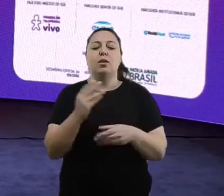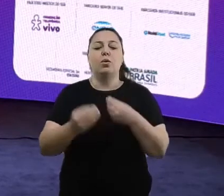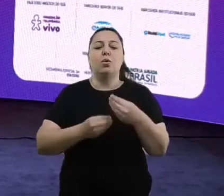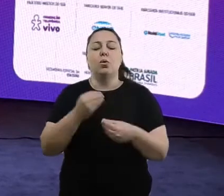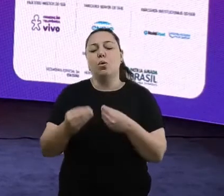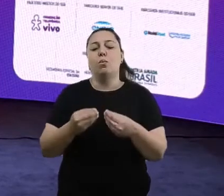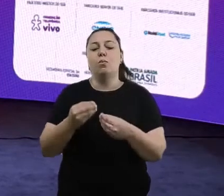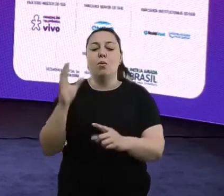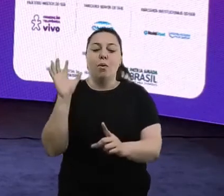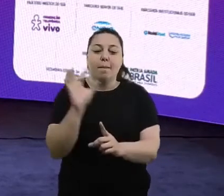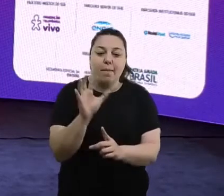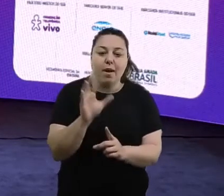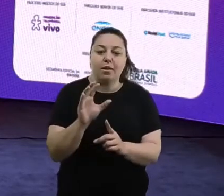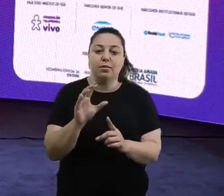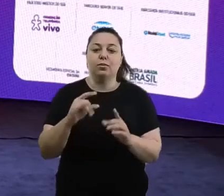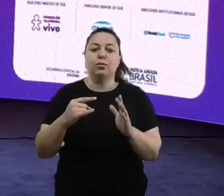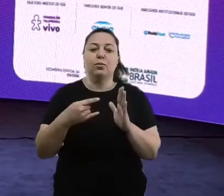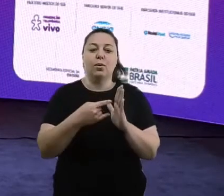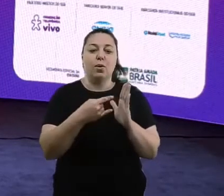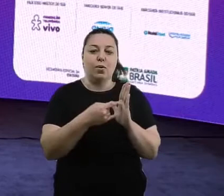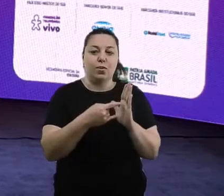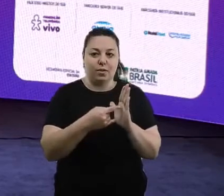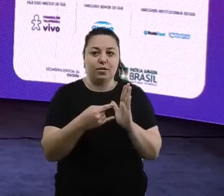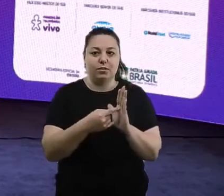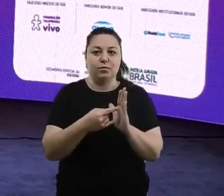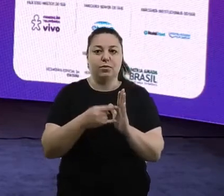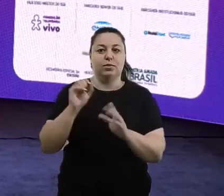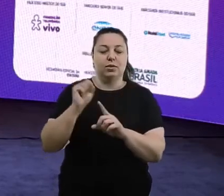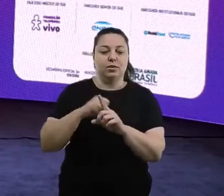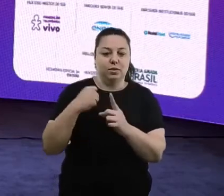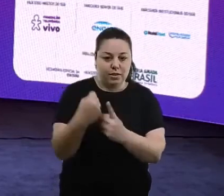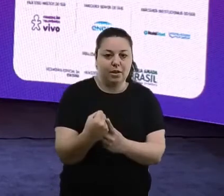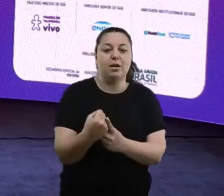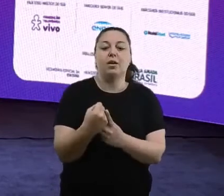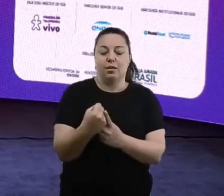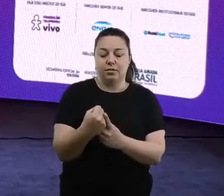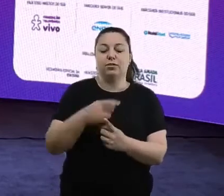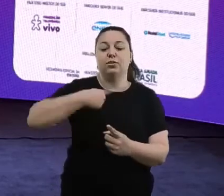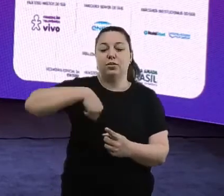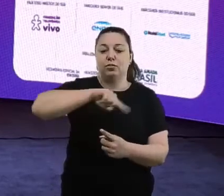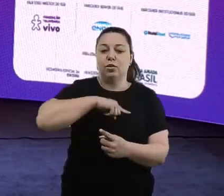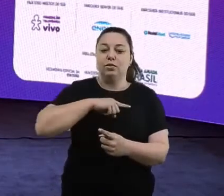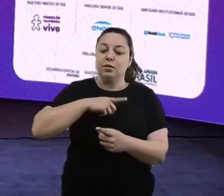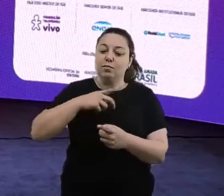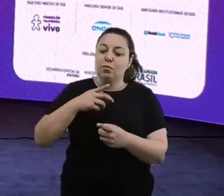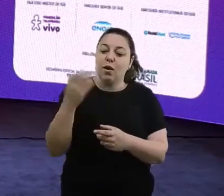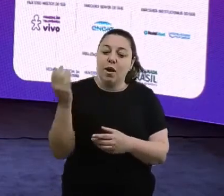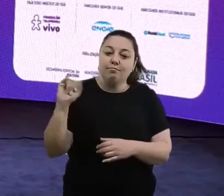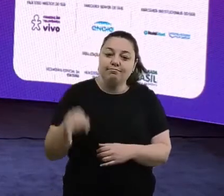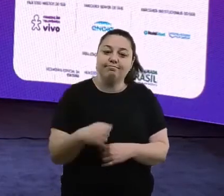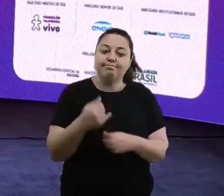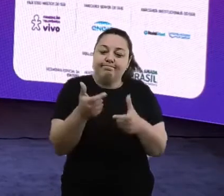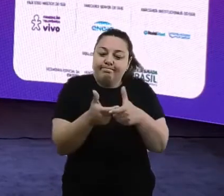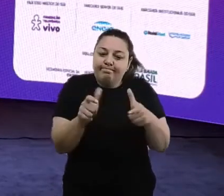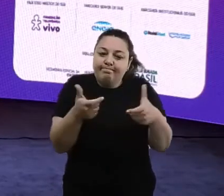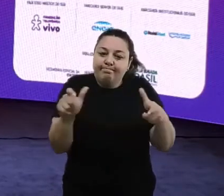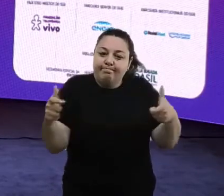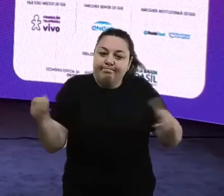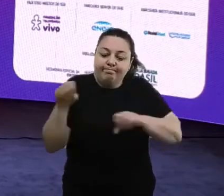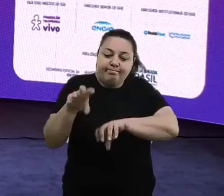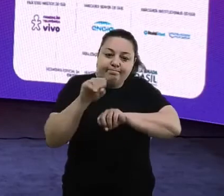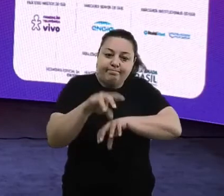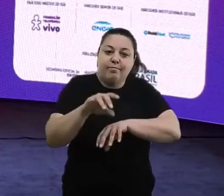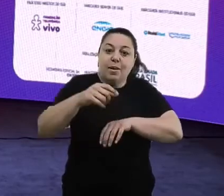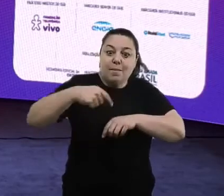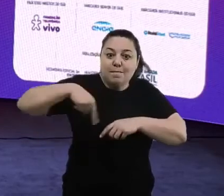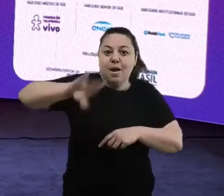na sociedade, a gente está levando essas conversas para um público maior e fazendo com que mais pessoas entendam, né, o que está